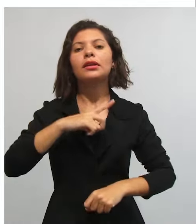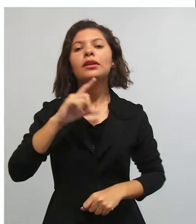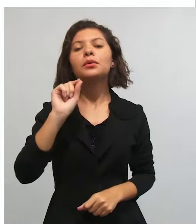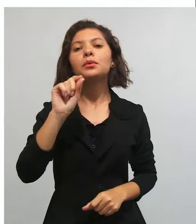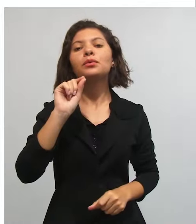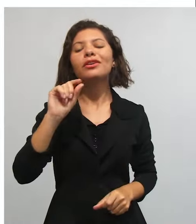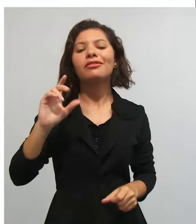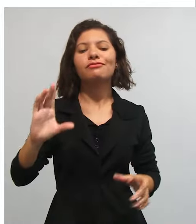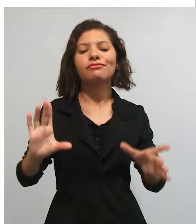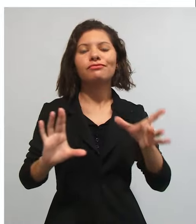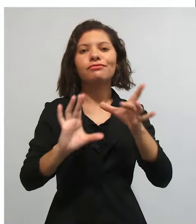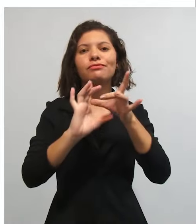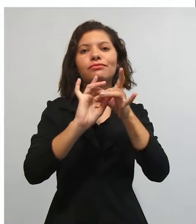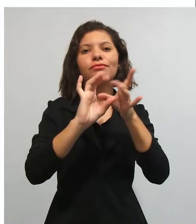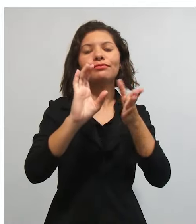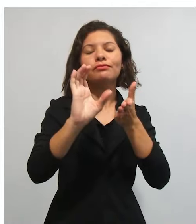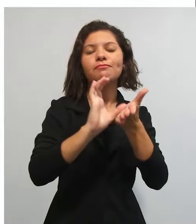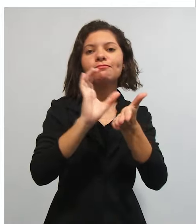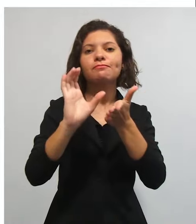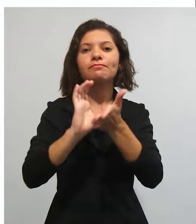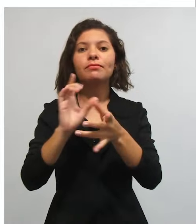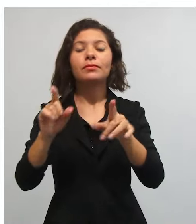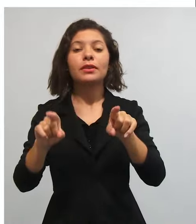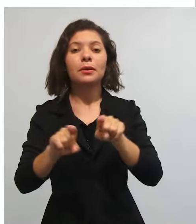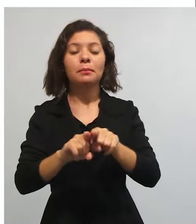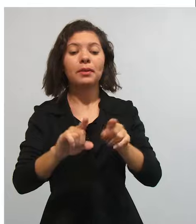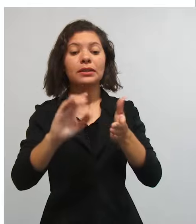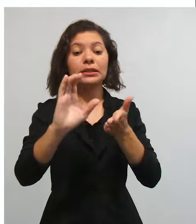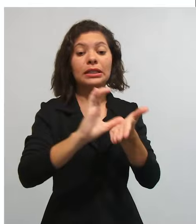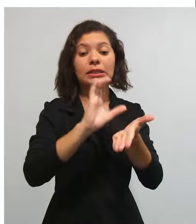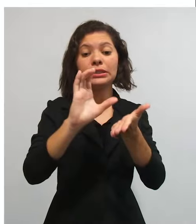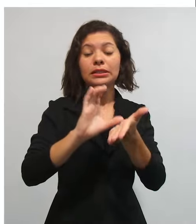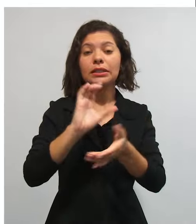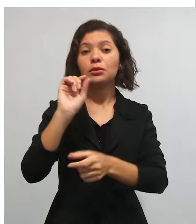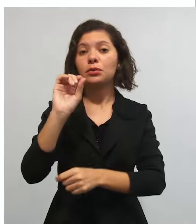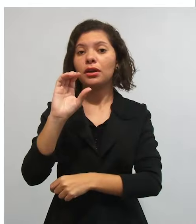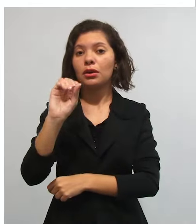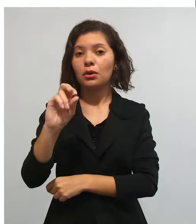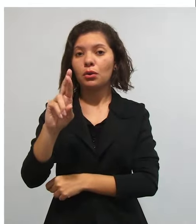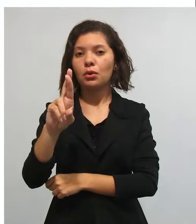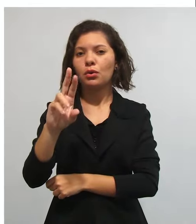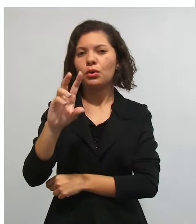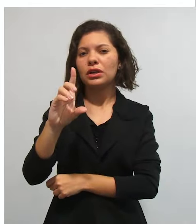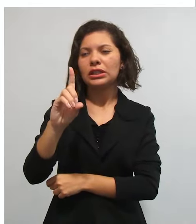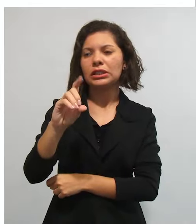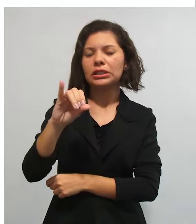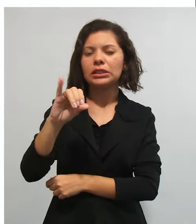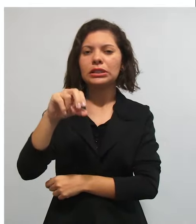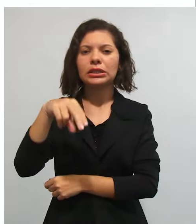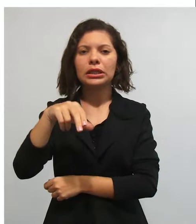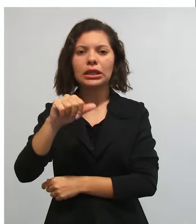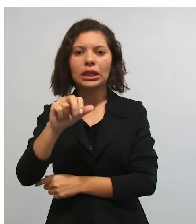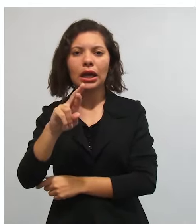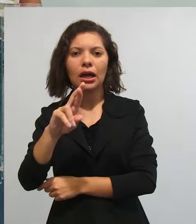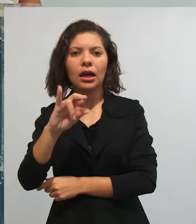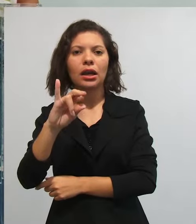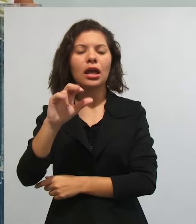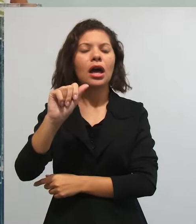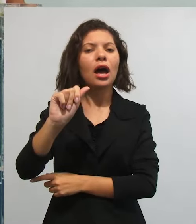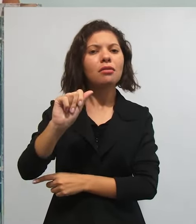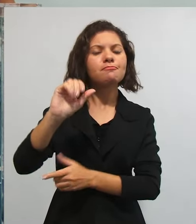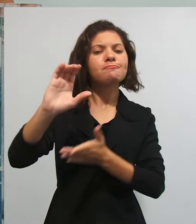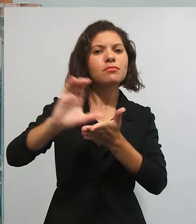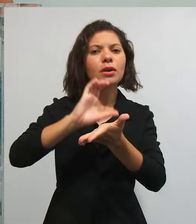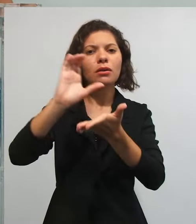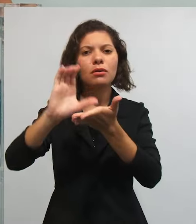são vinculadas e receitas que são ordinárias. O que são receitas vinculadas? Para exemplificar para